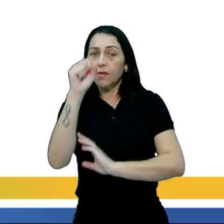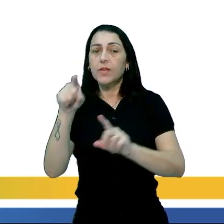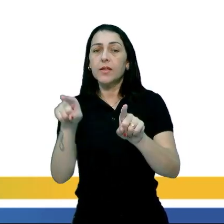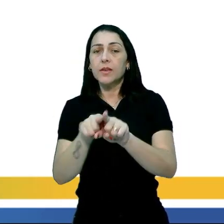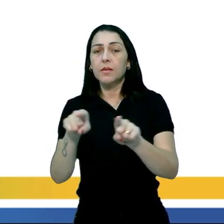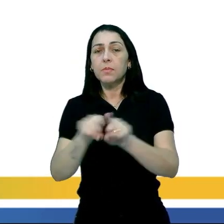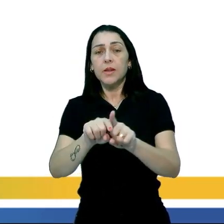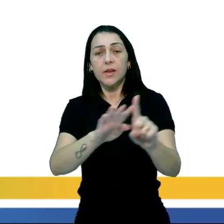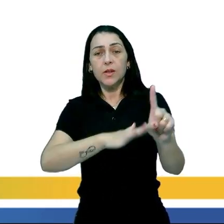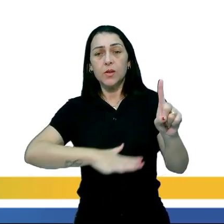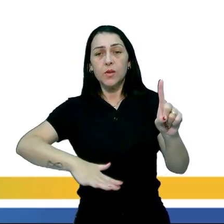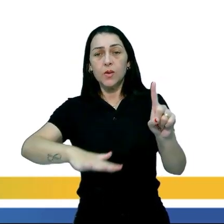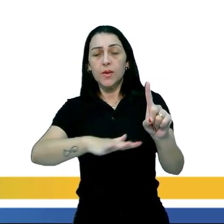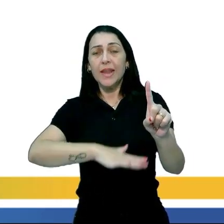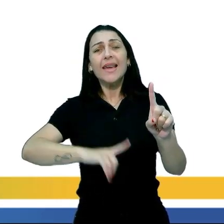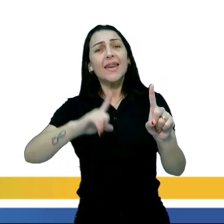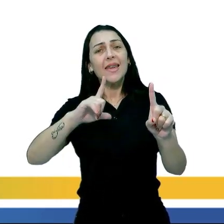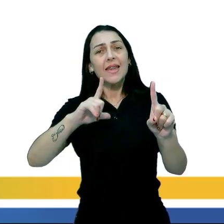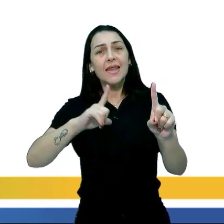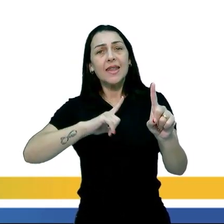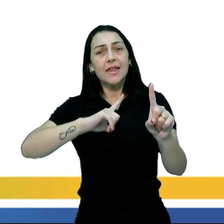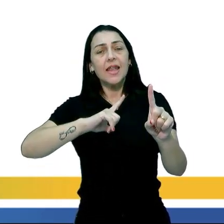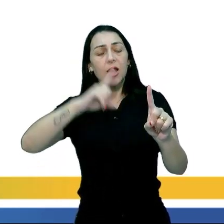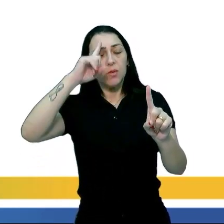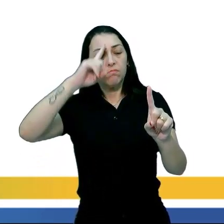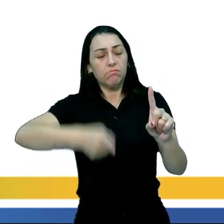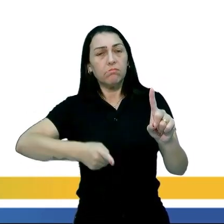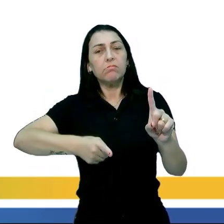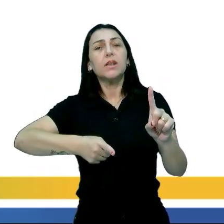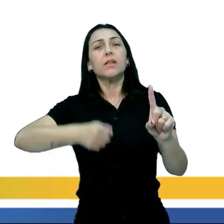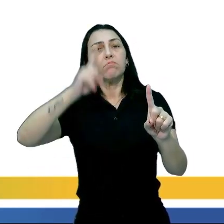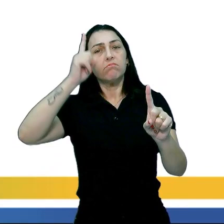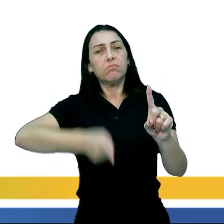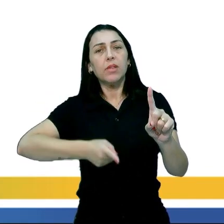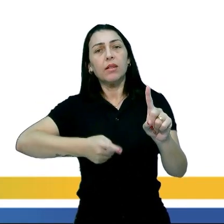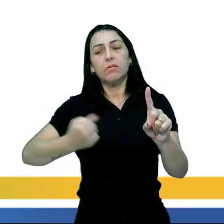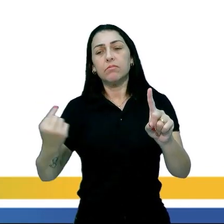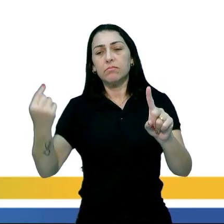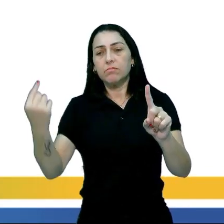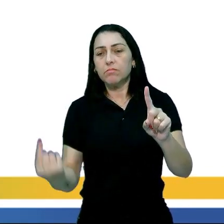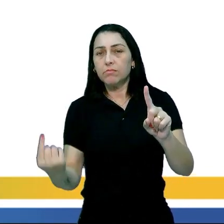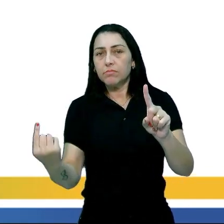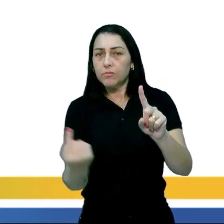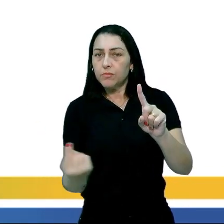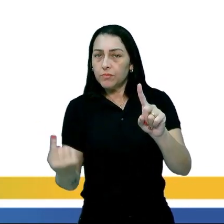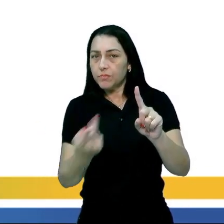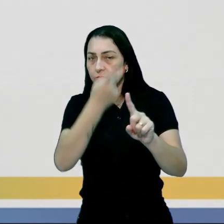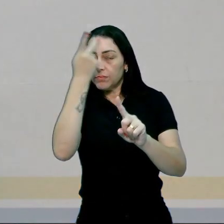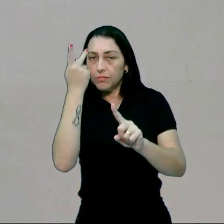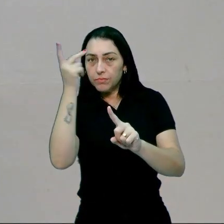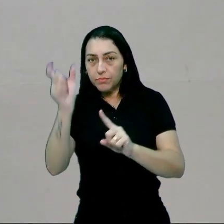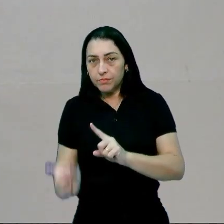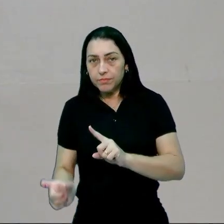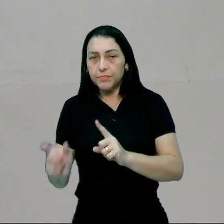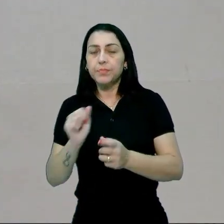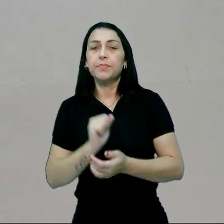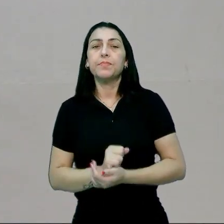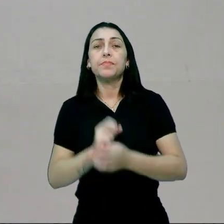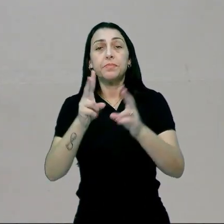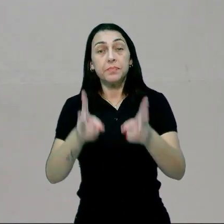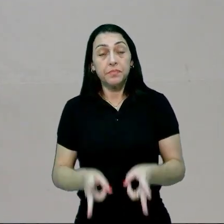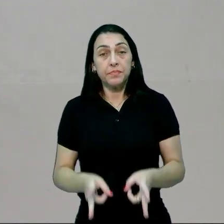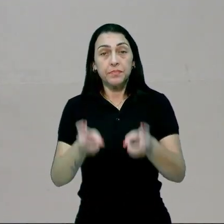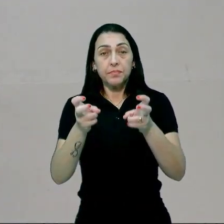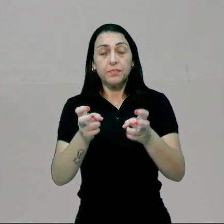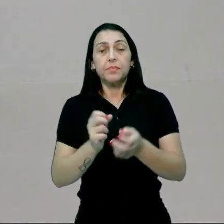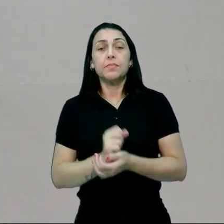a força coercitiva que a sociedade exerce sobre um indivíduo. Então